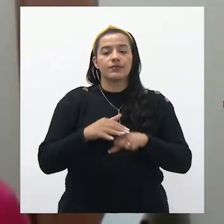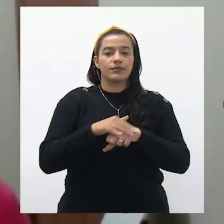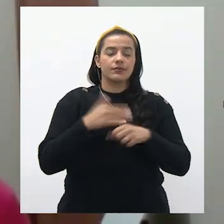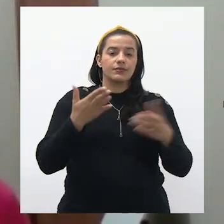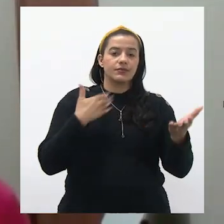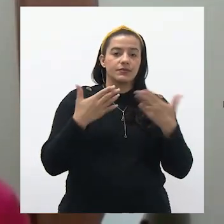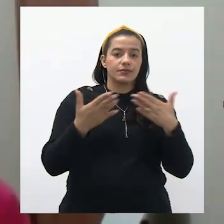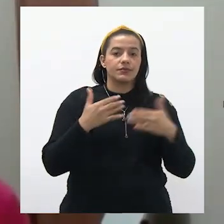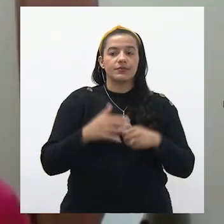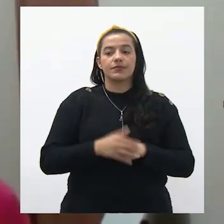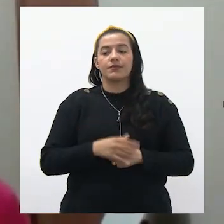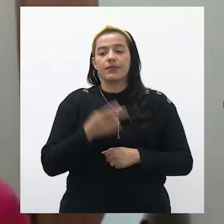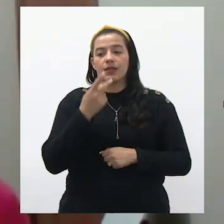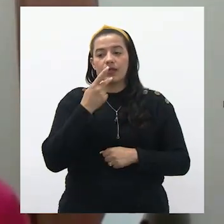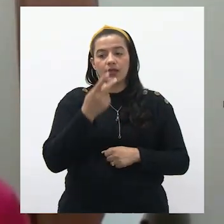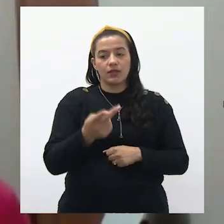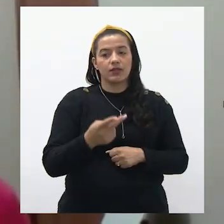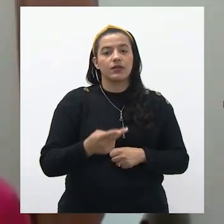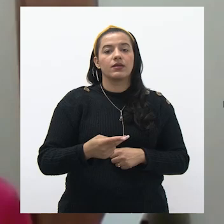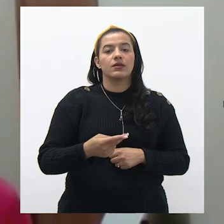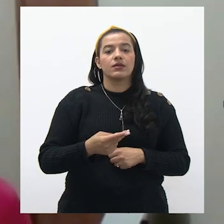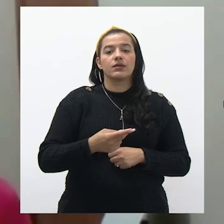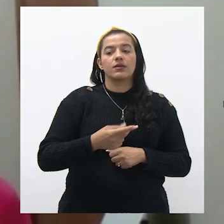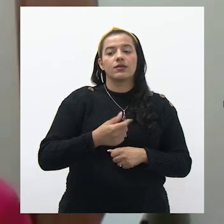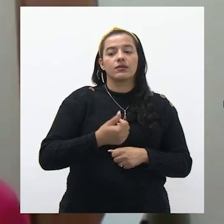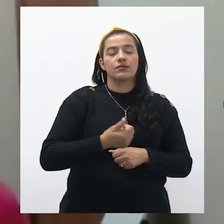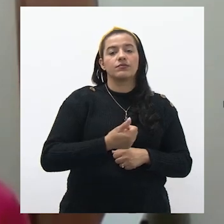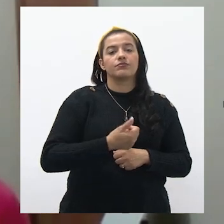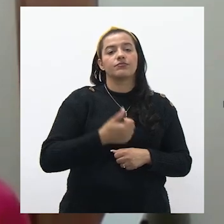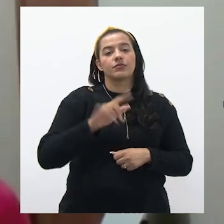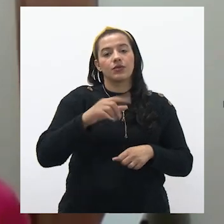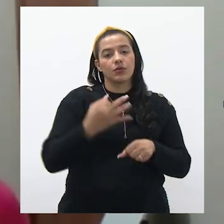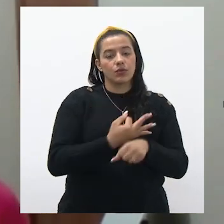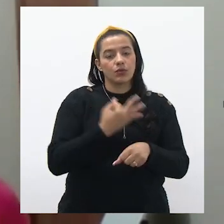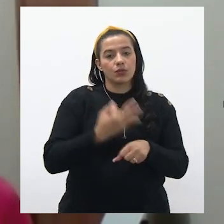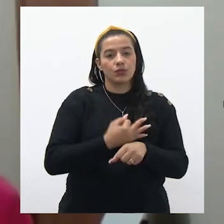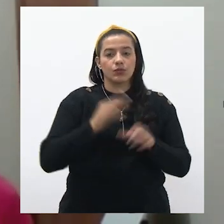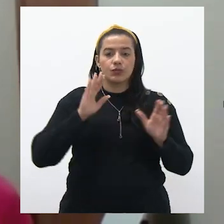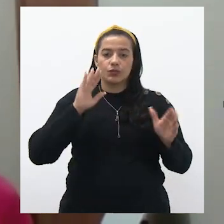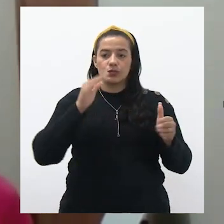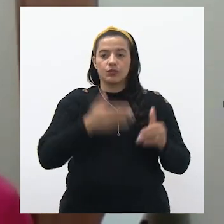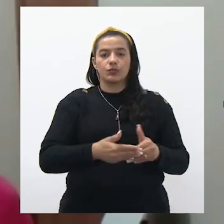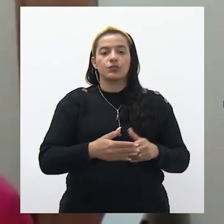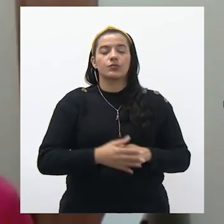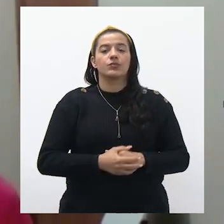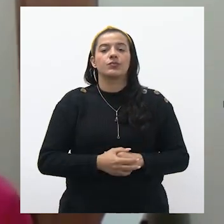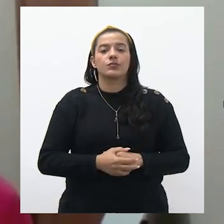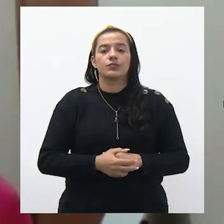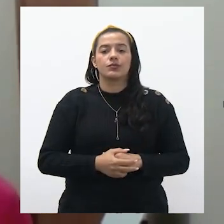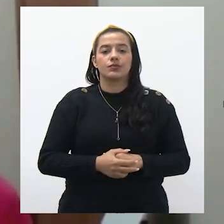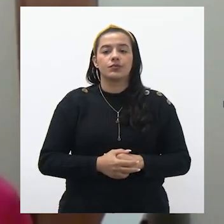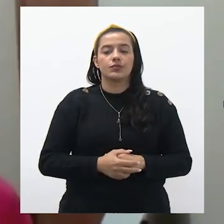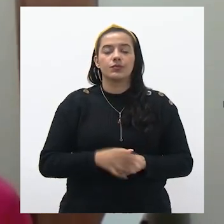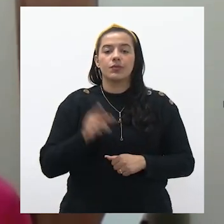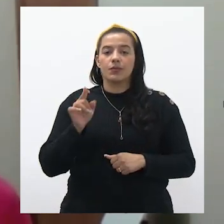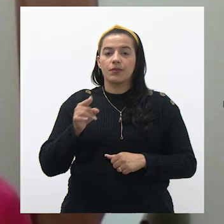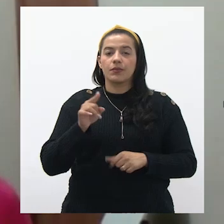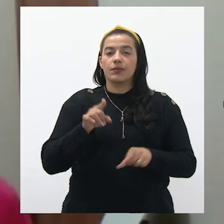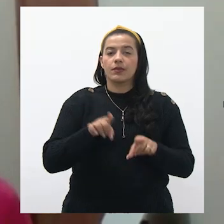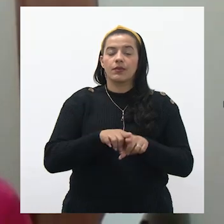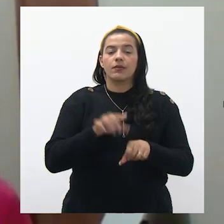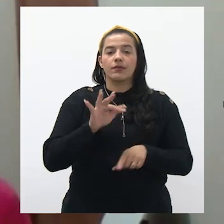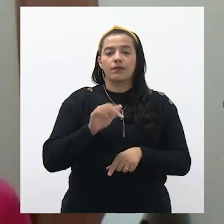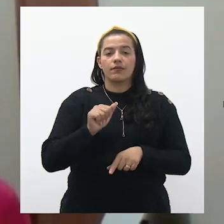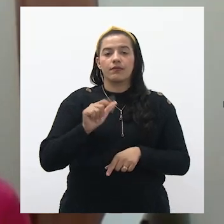professora Maria Jesus comenta tolerância e frustração e foco. O professor Valcir